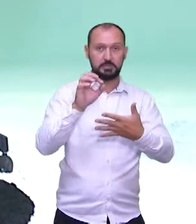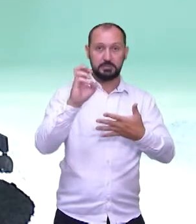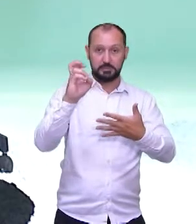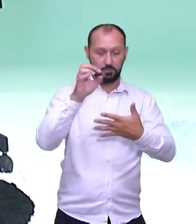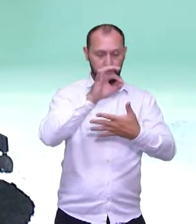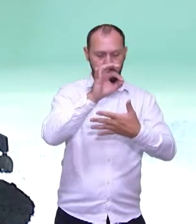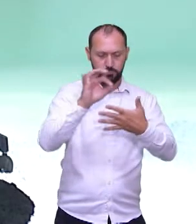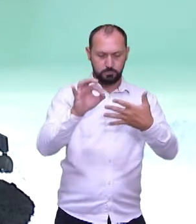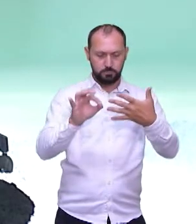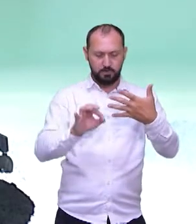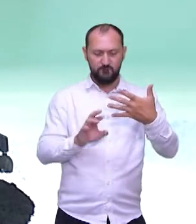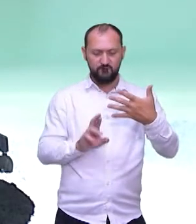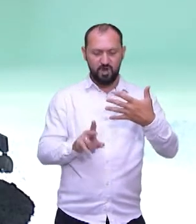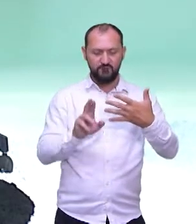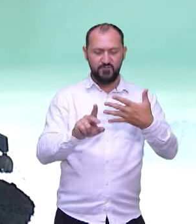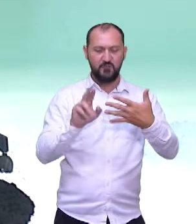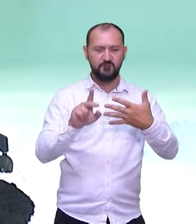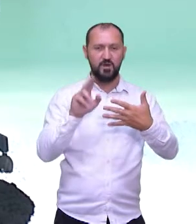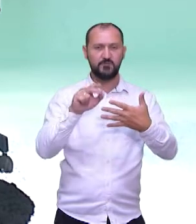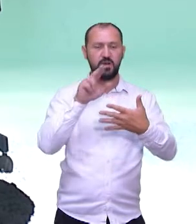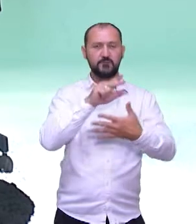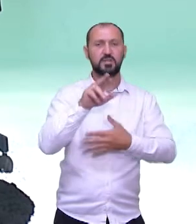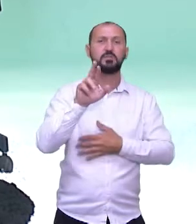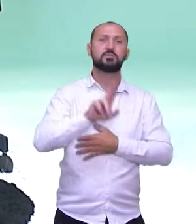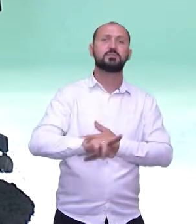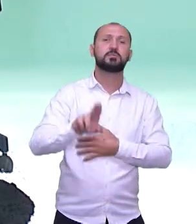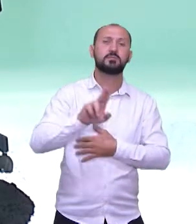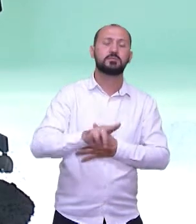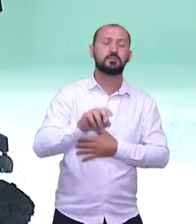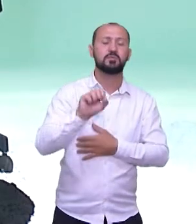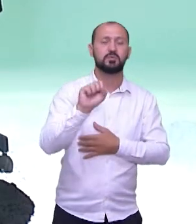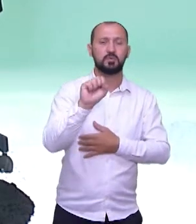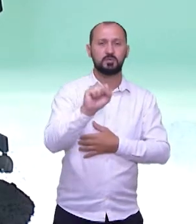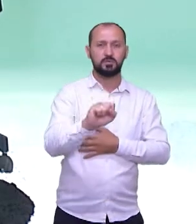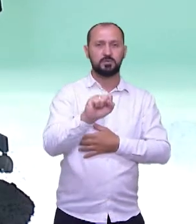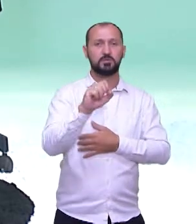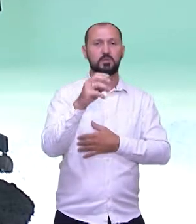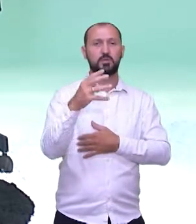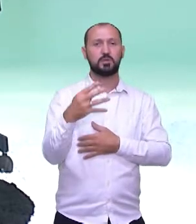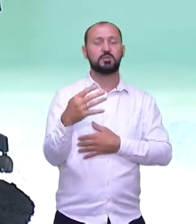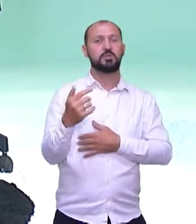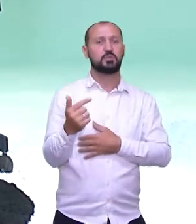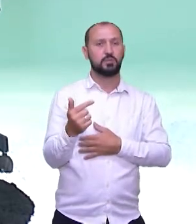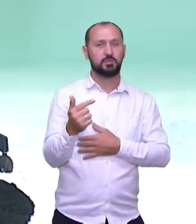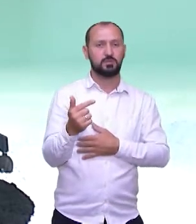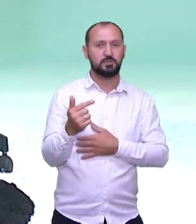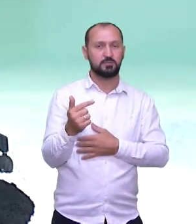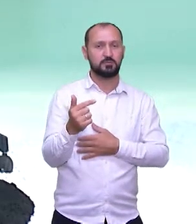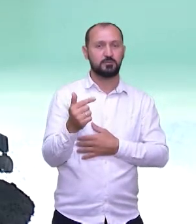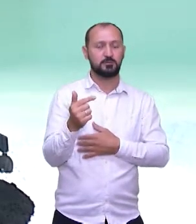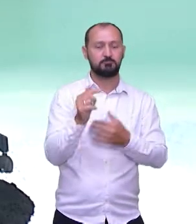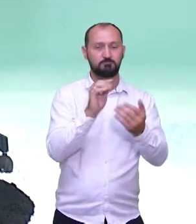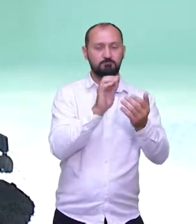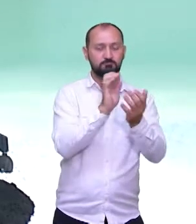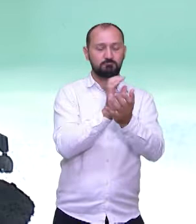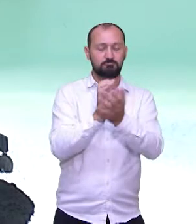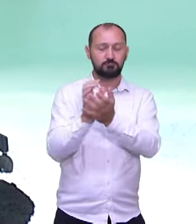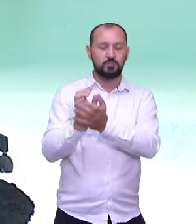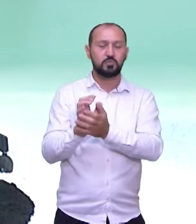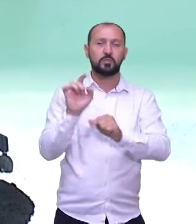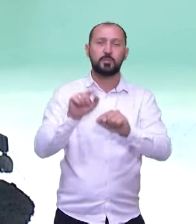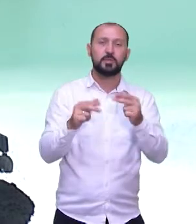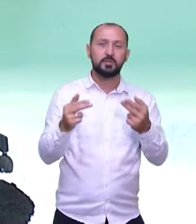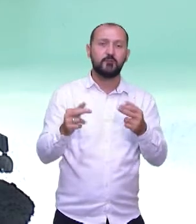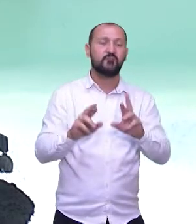que eu coloquei, situações diferentes, sendo aplicado em cima de 842 segmentos de